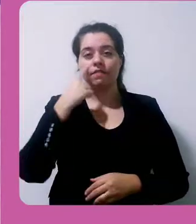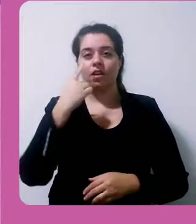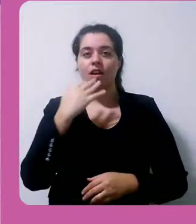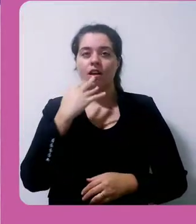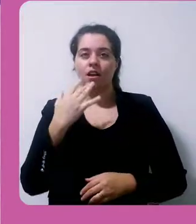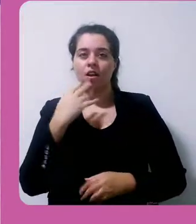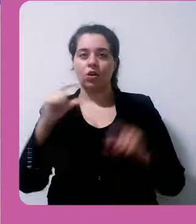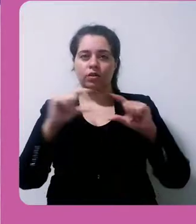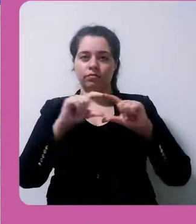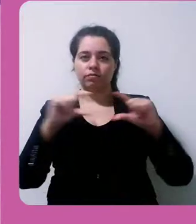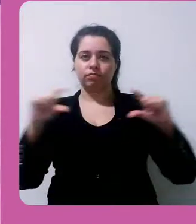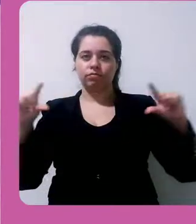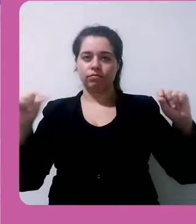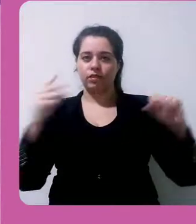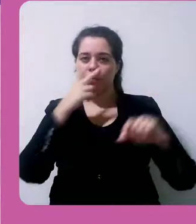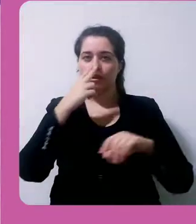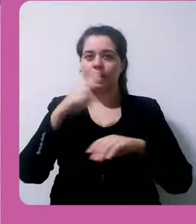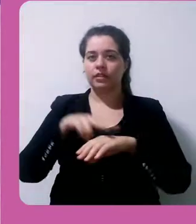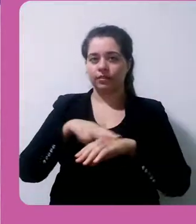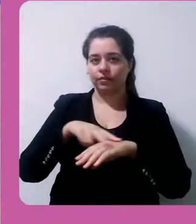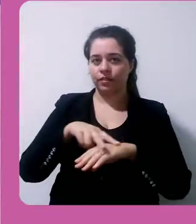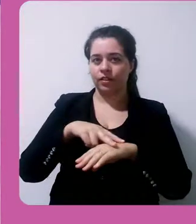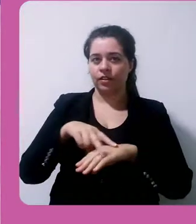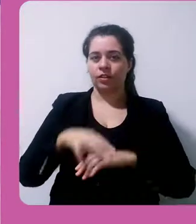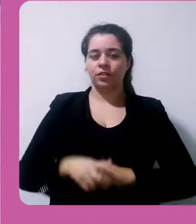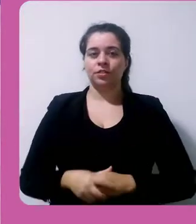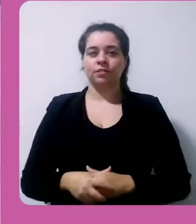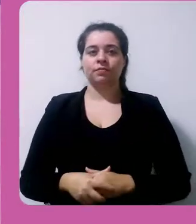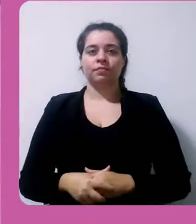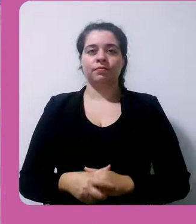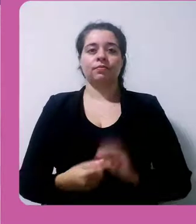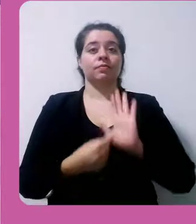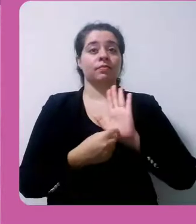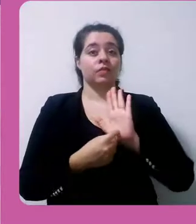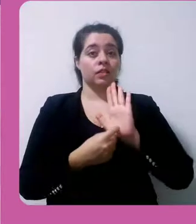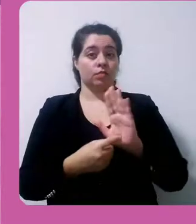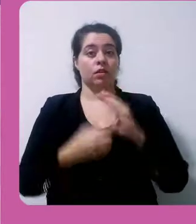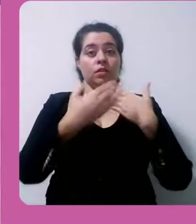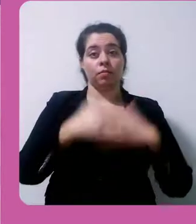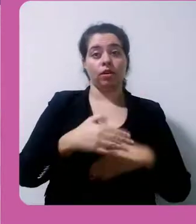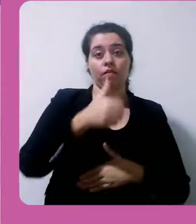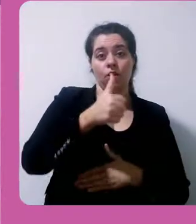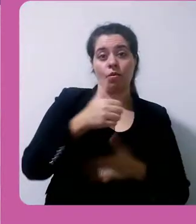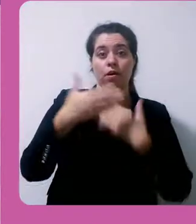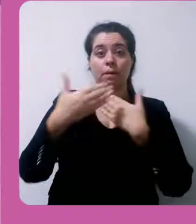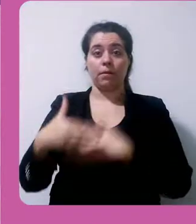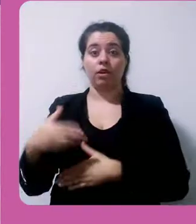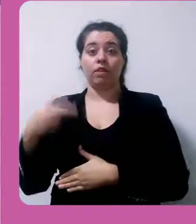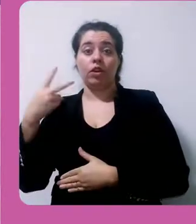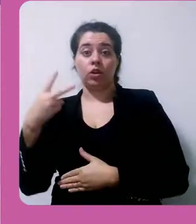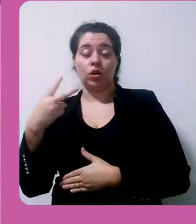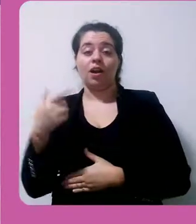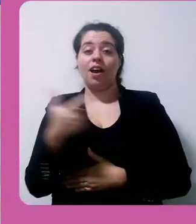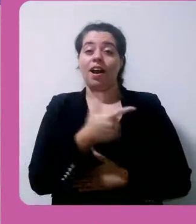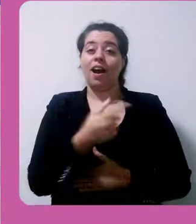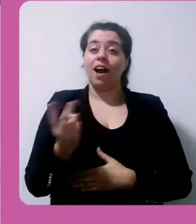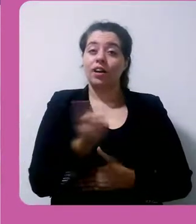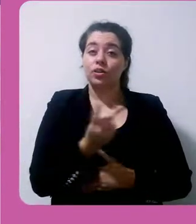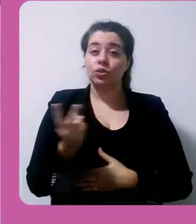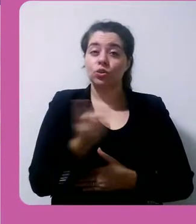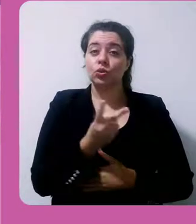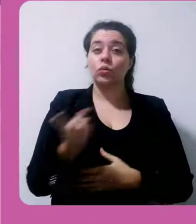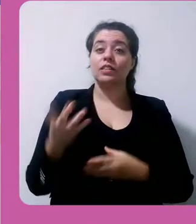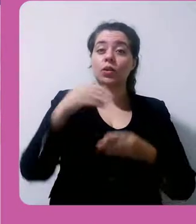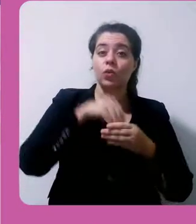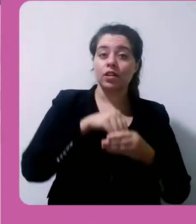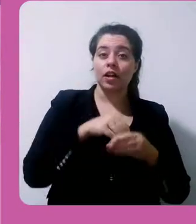verde, né, que está mostrando que a prova 1 e a prova 2 estão dentro dessa média do semestre.